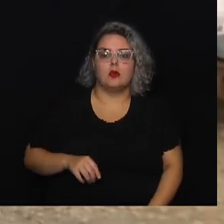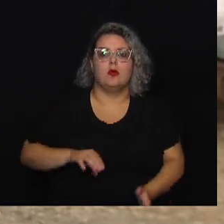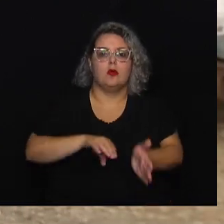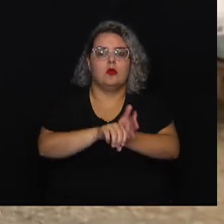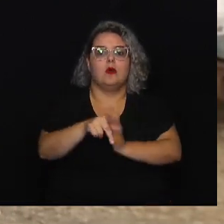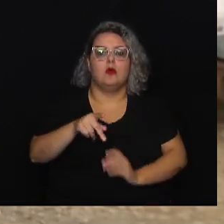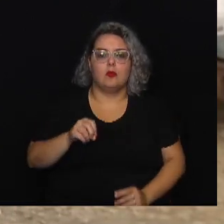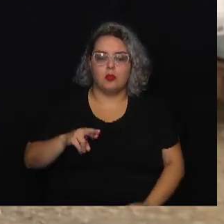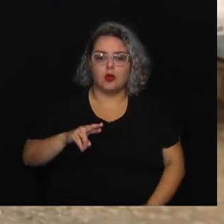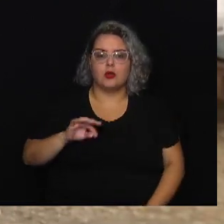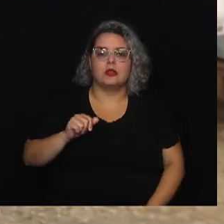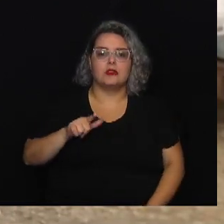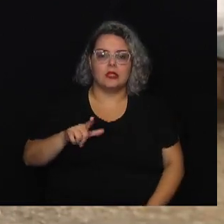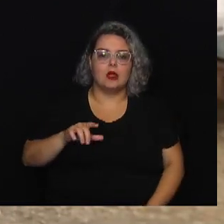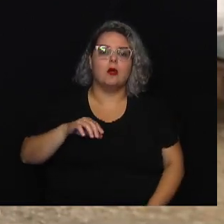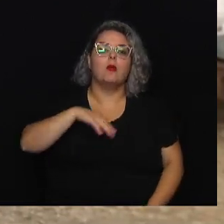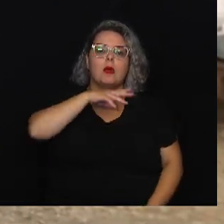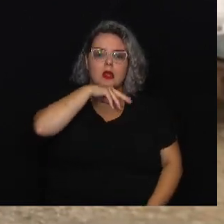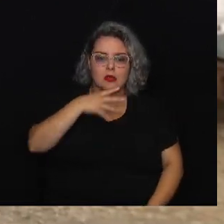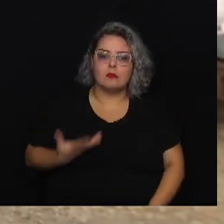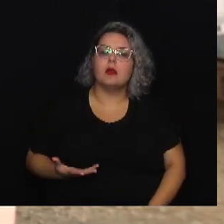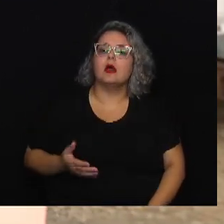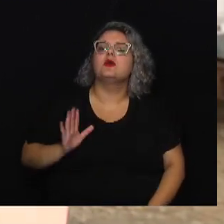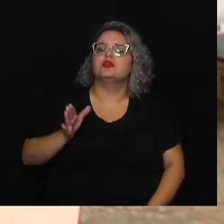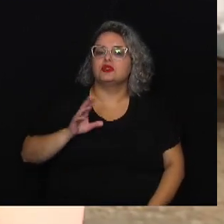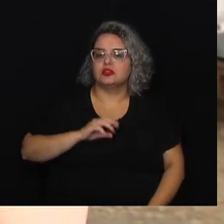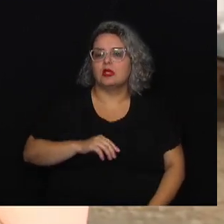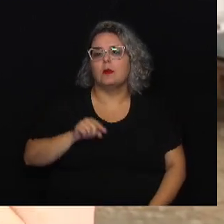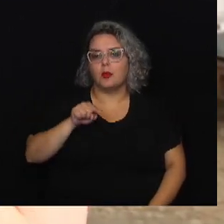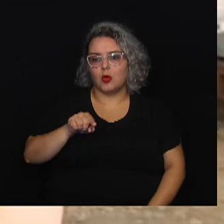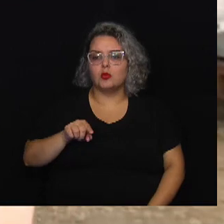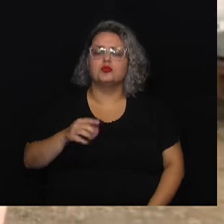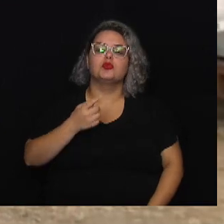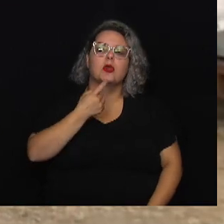Portal Animal, boa. Já vai cair. Portal Animal, né?